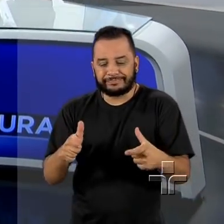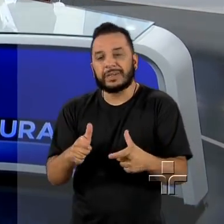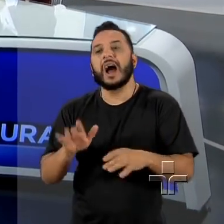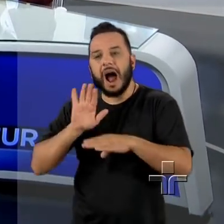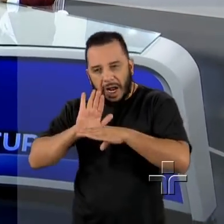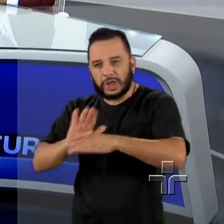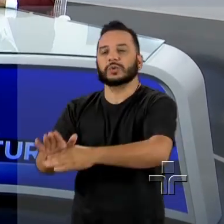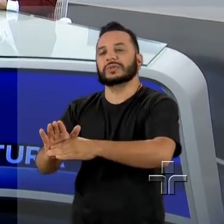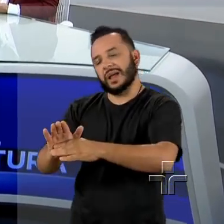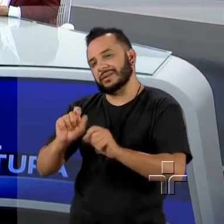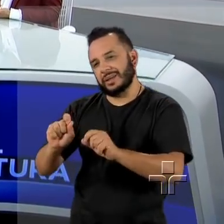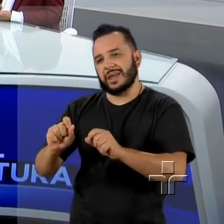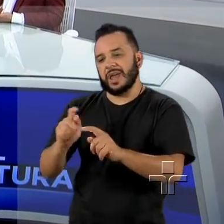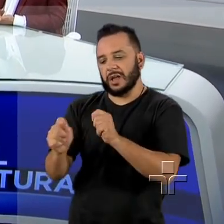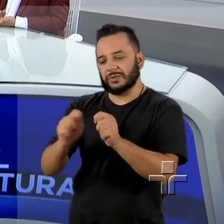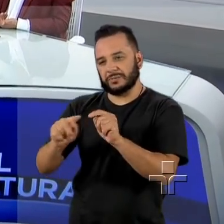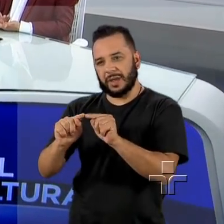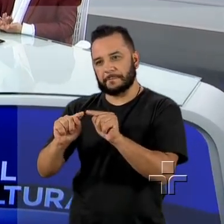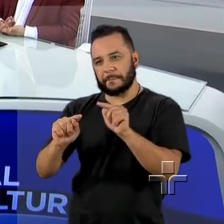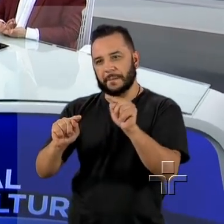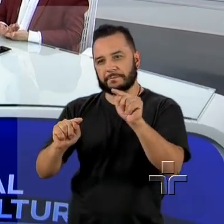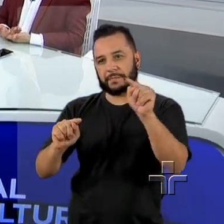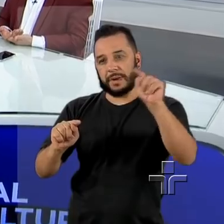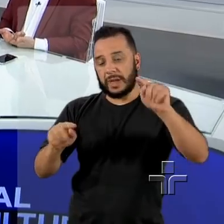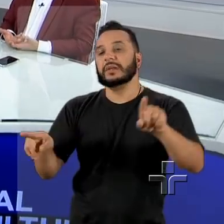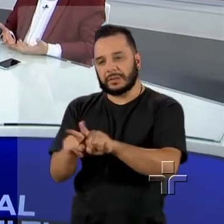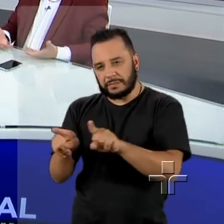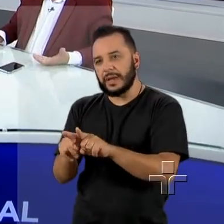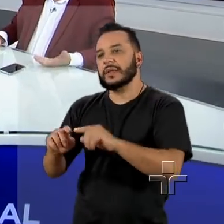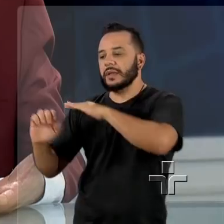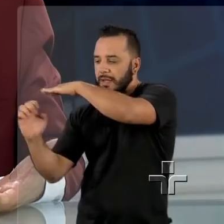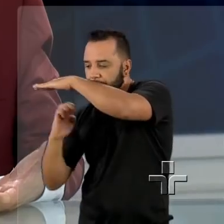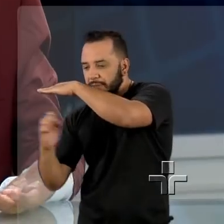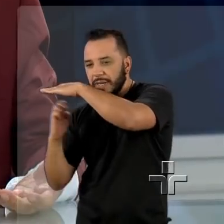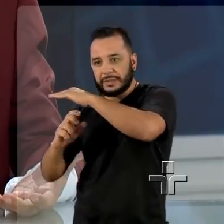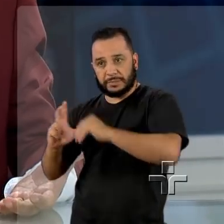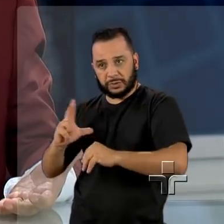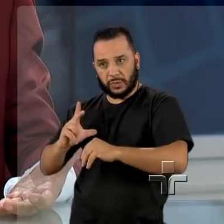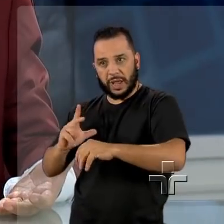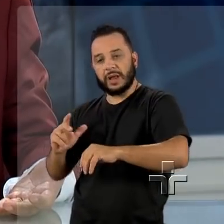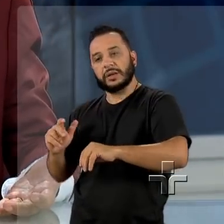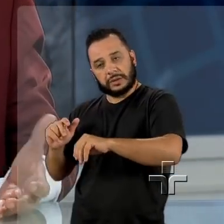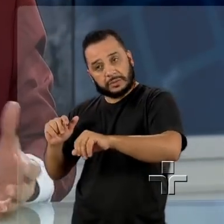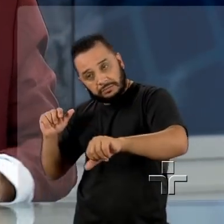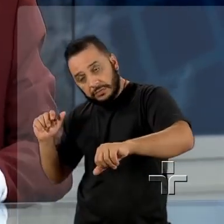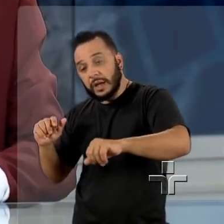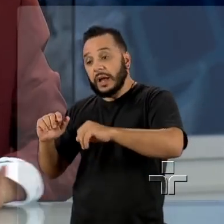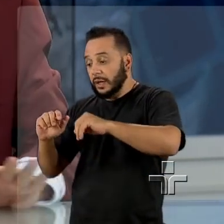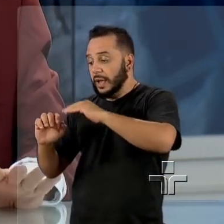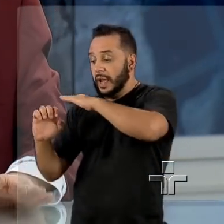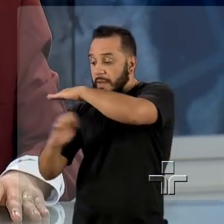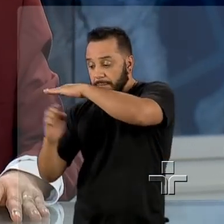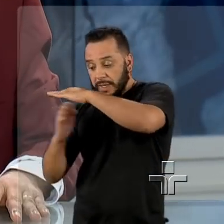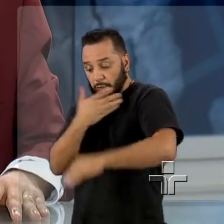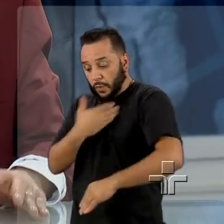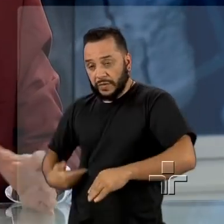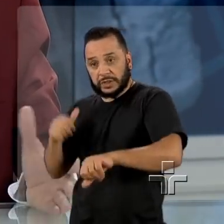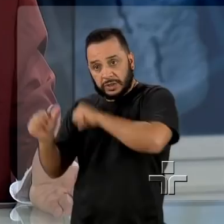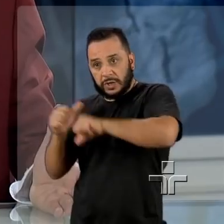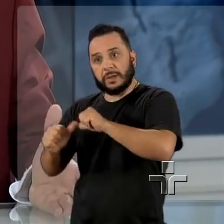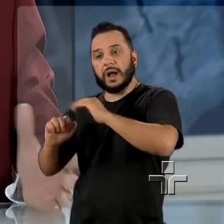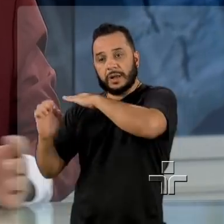dando emprego no Estado, dando emprego, vai enchendo a máquina, garantindo o salário e com isso garantindo que a máquina trabalhe a seu favor. Então, eu diria,